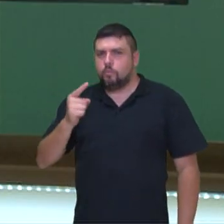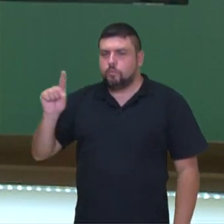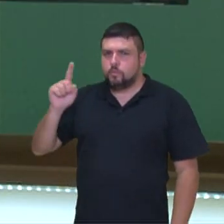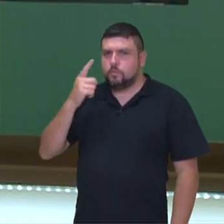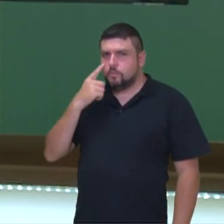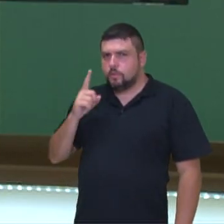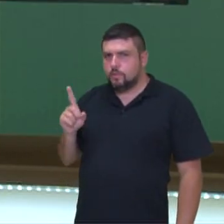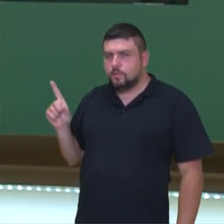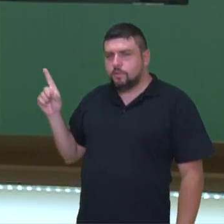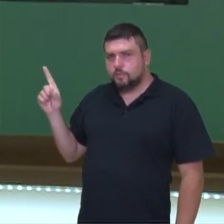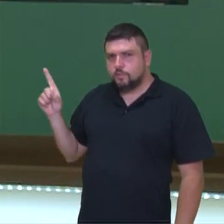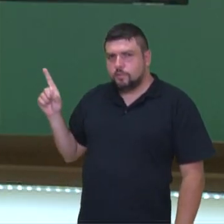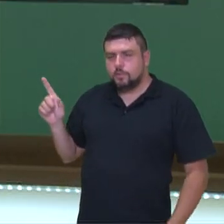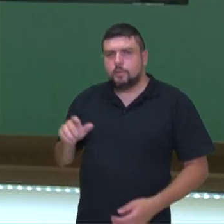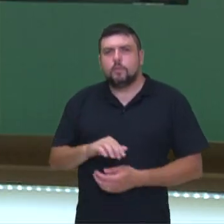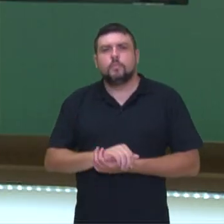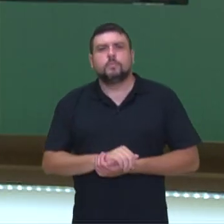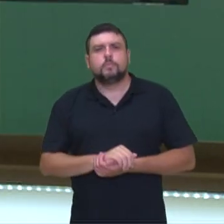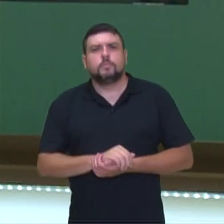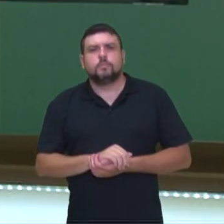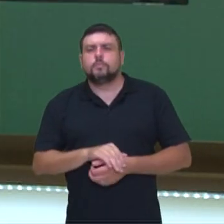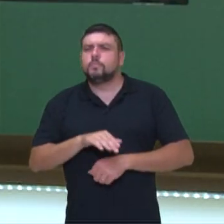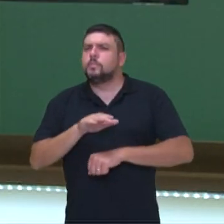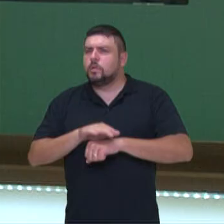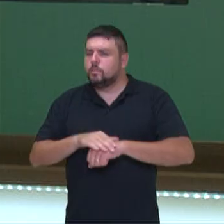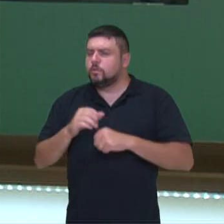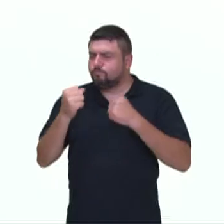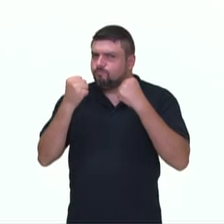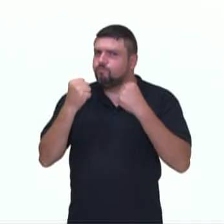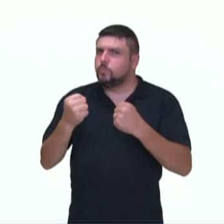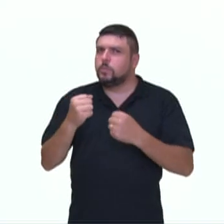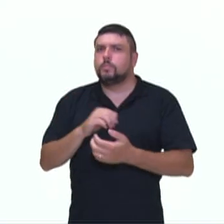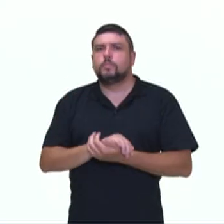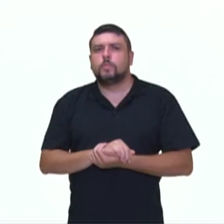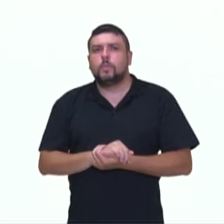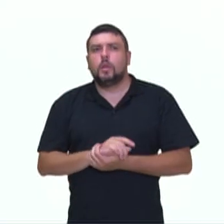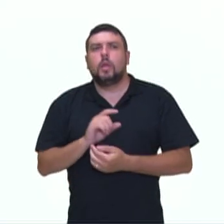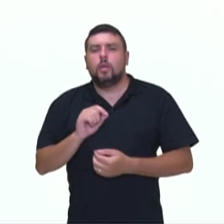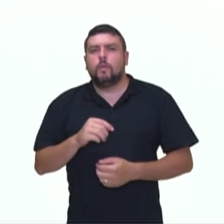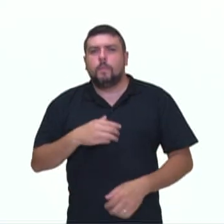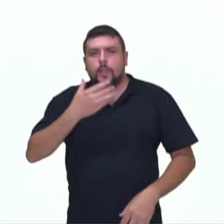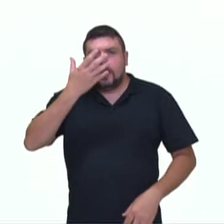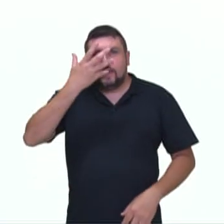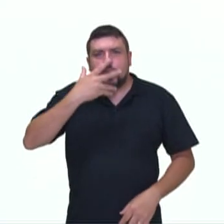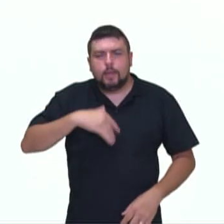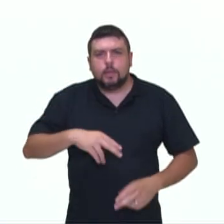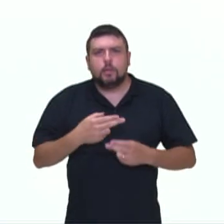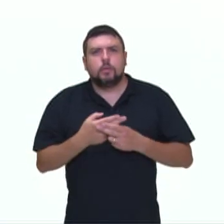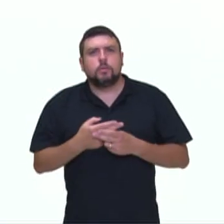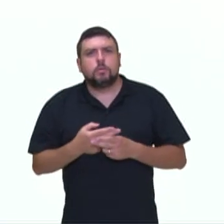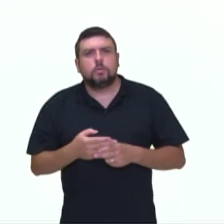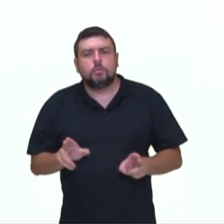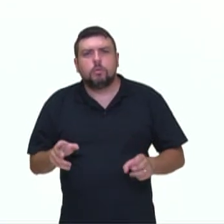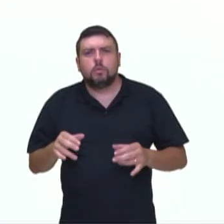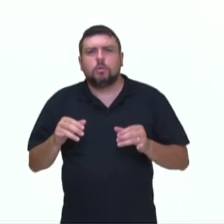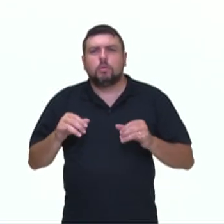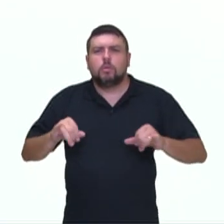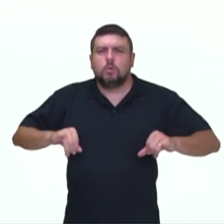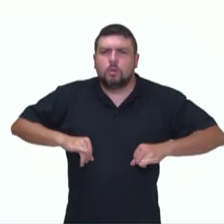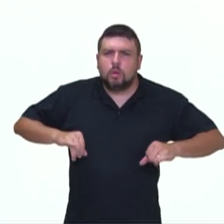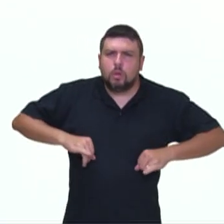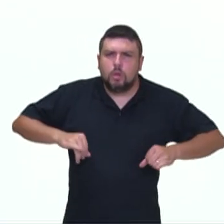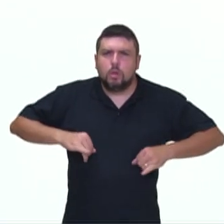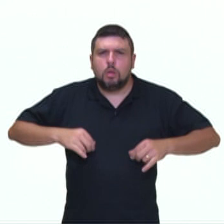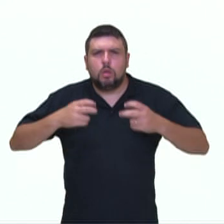obra muito emblemática, é a mais forte que eu trouxe, que no centro traz uma criança nua, sofrendo e gritando, e do